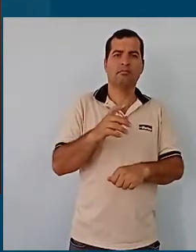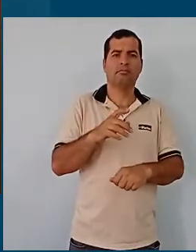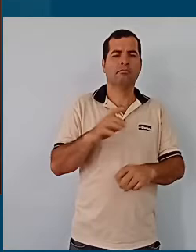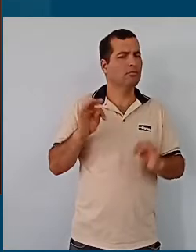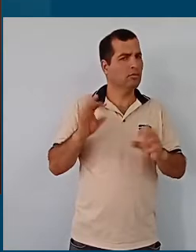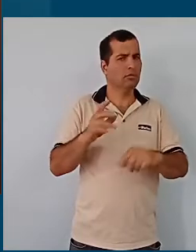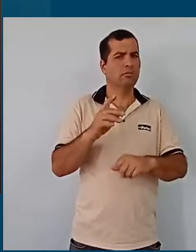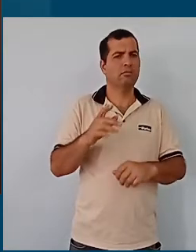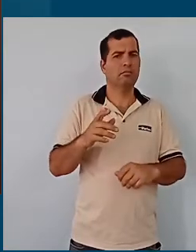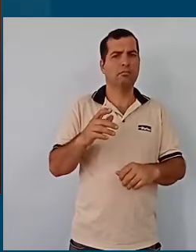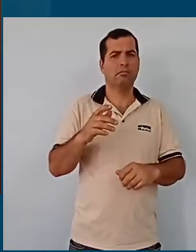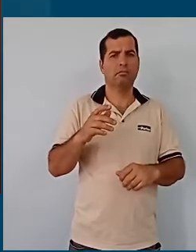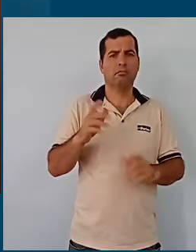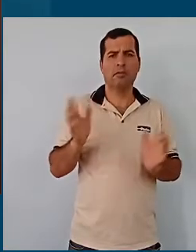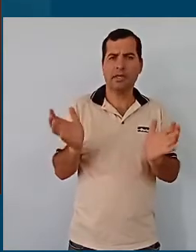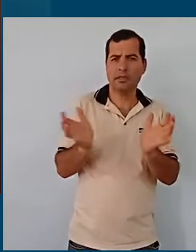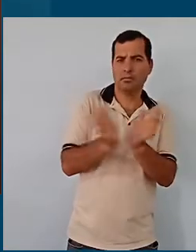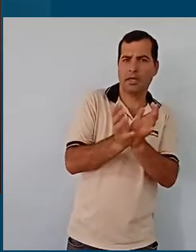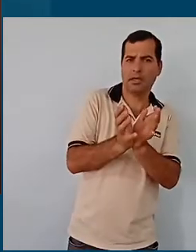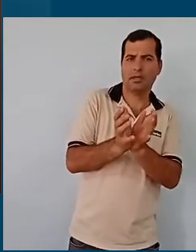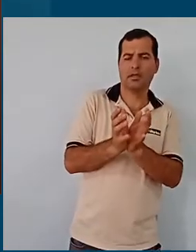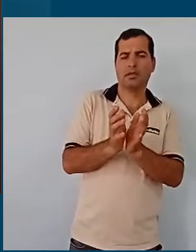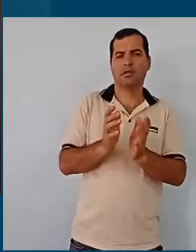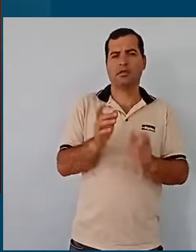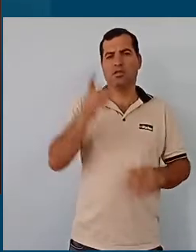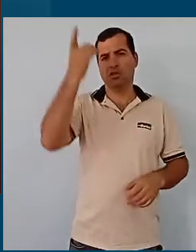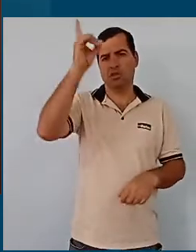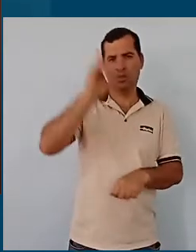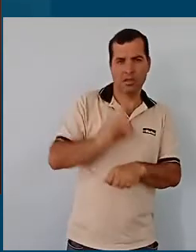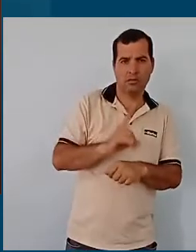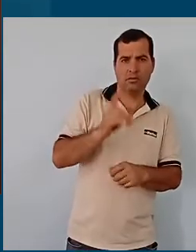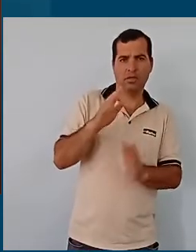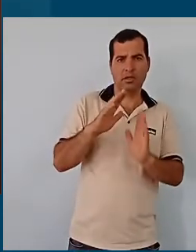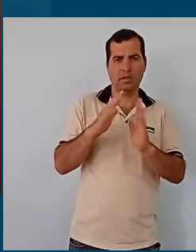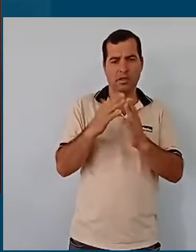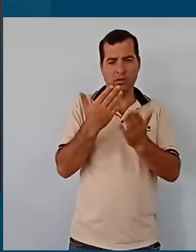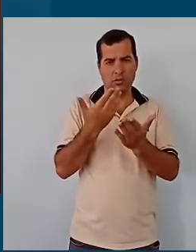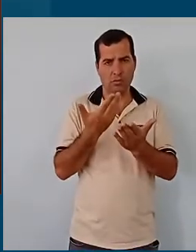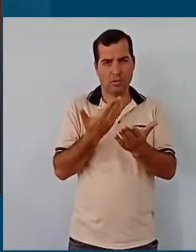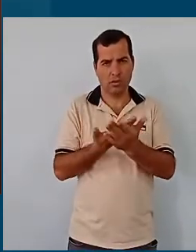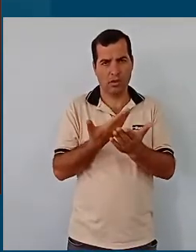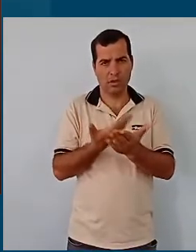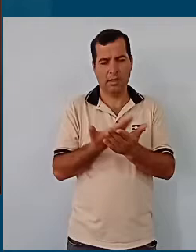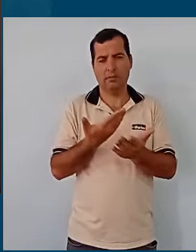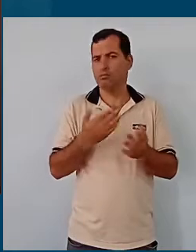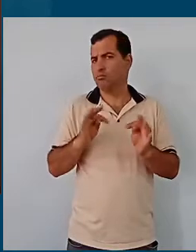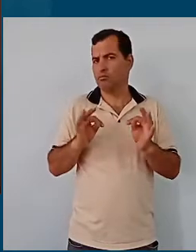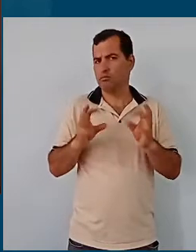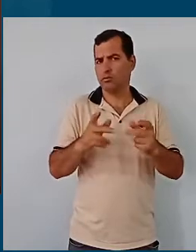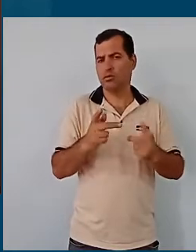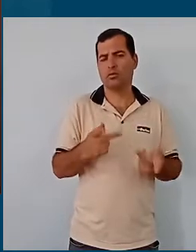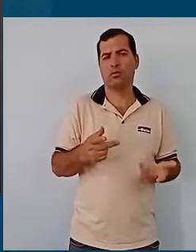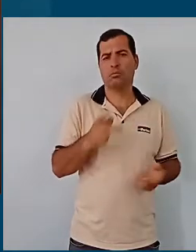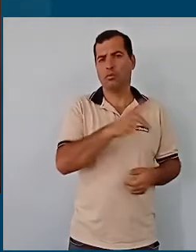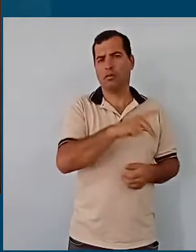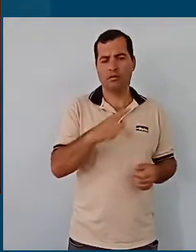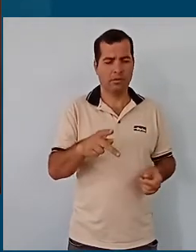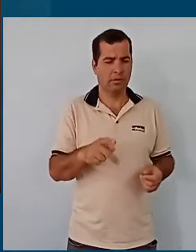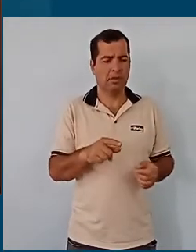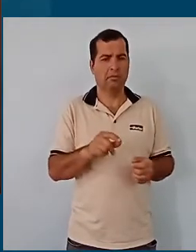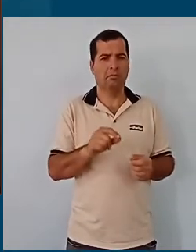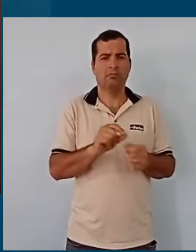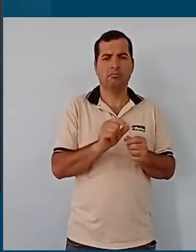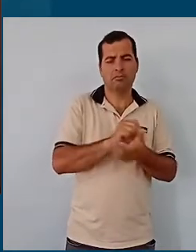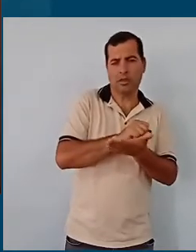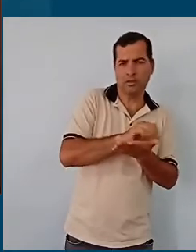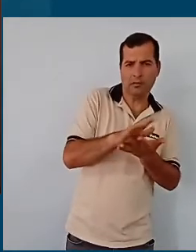escola, das atividades propostas pelo professor, das atividades diárias